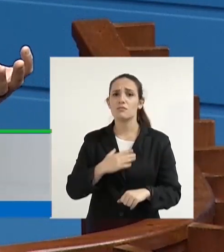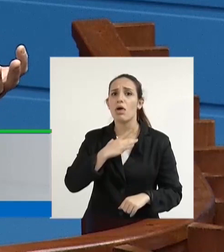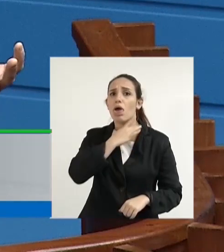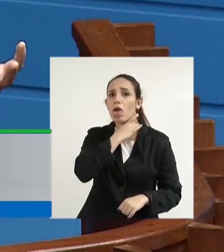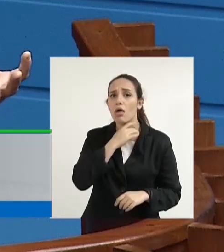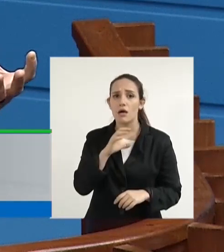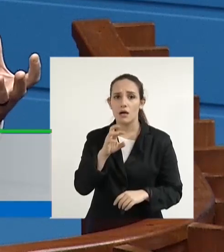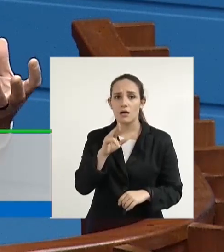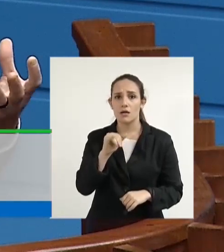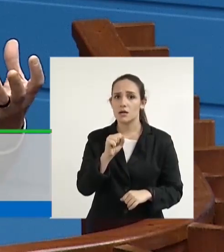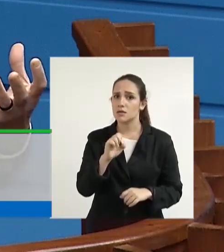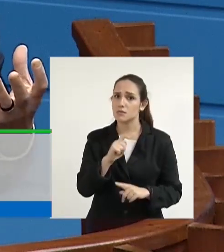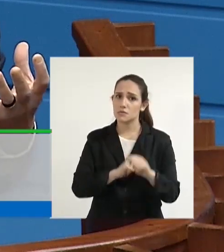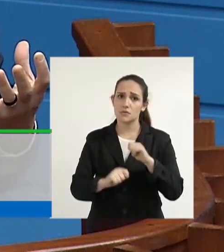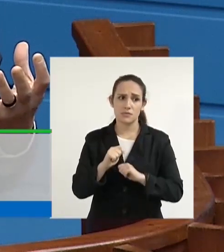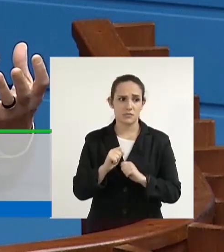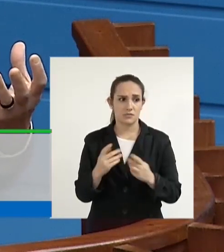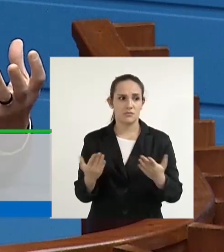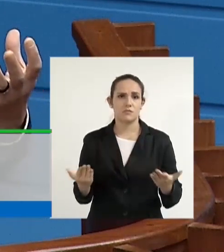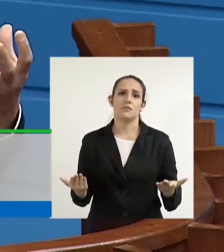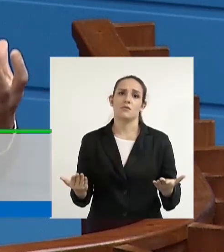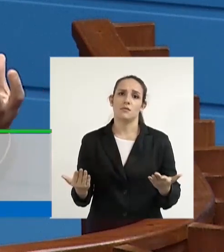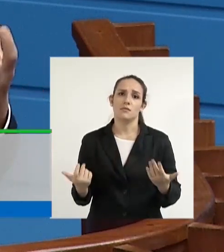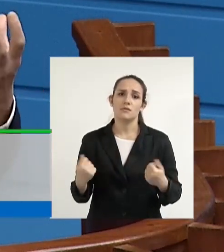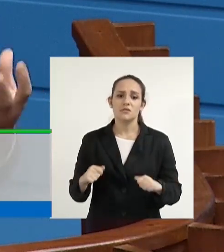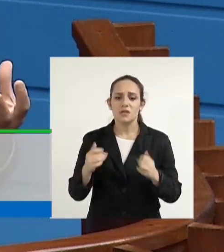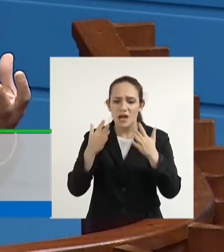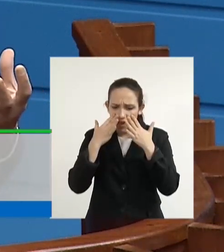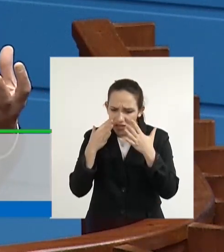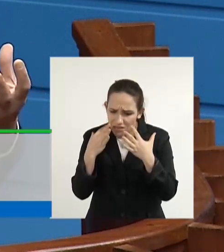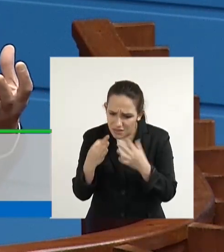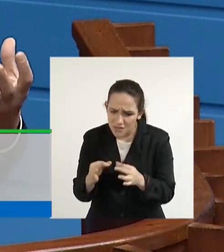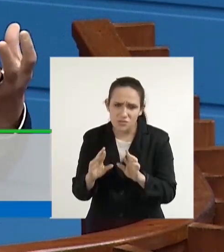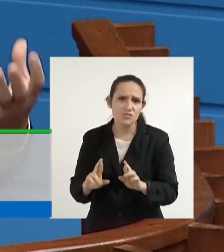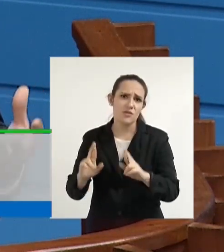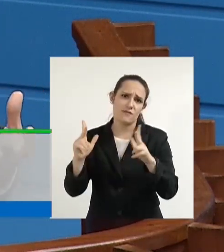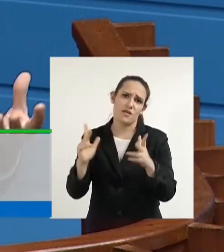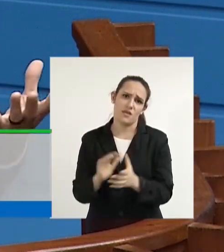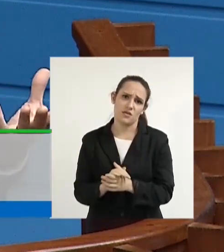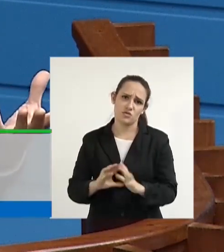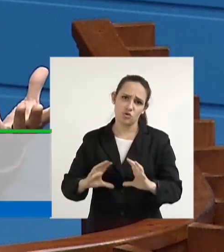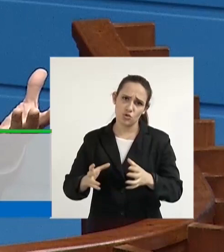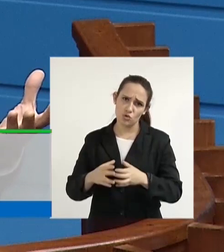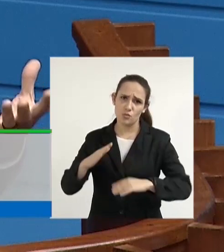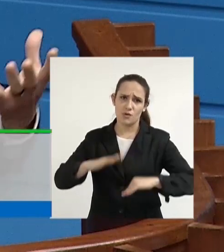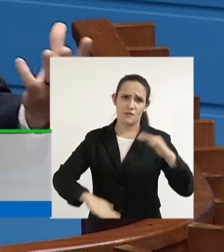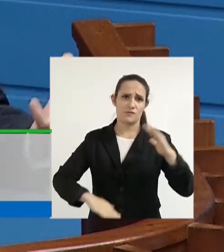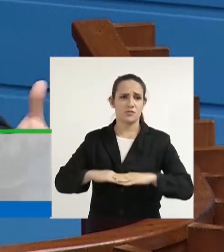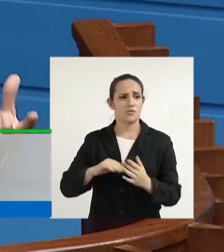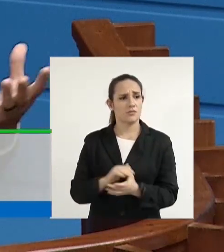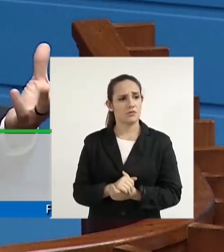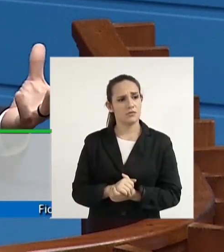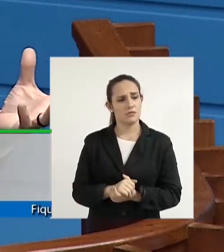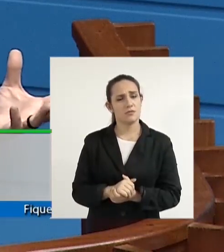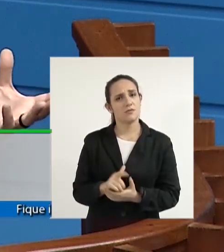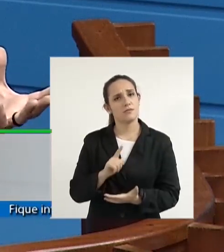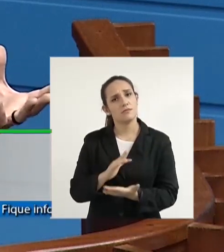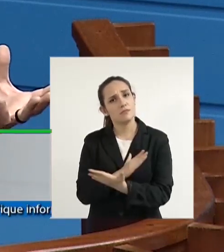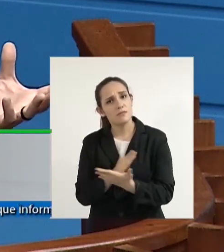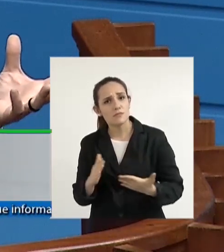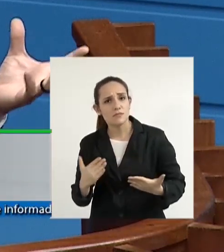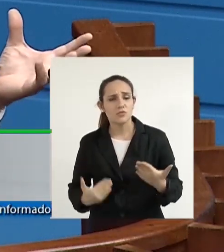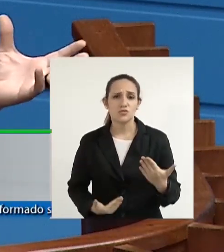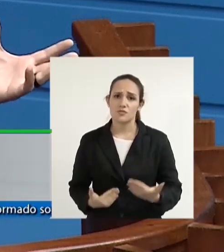crise, que o Estado ele tenha um olhar diferenciado para as categorias. Nós temos algumas